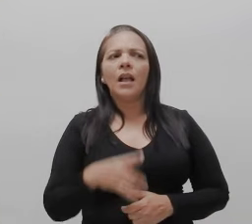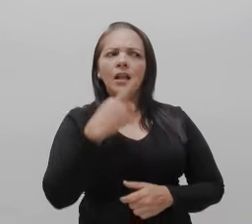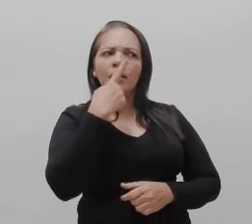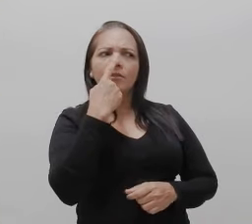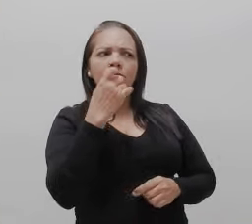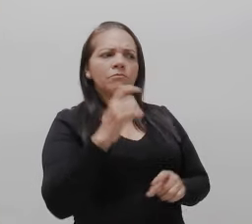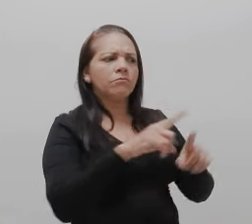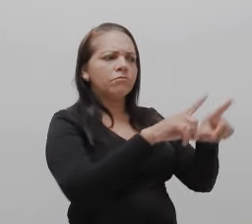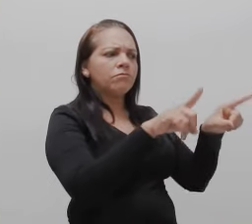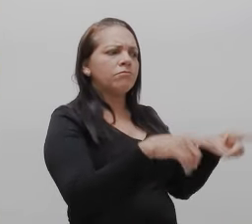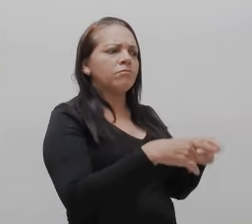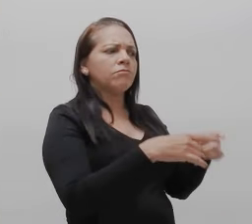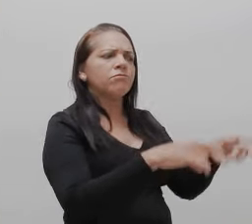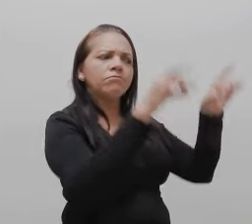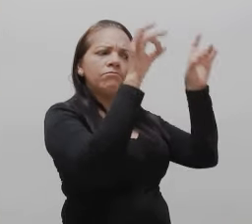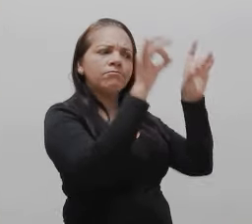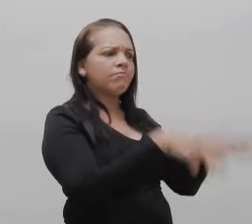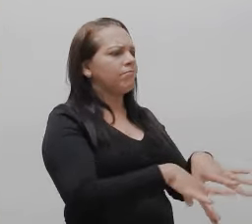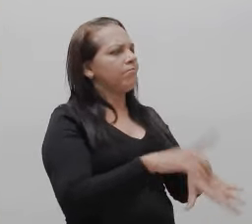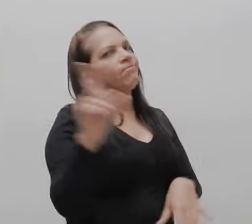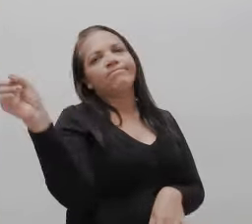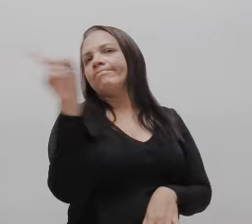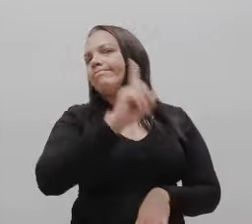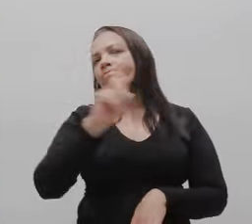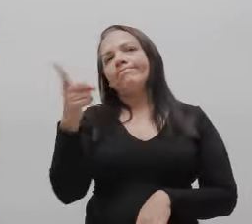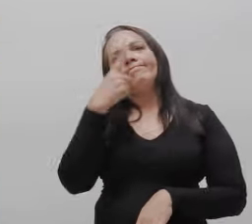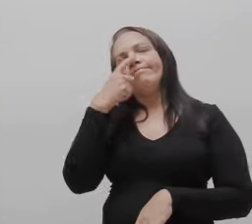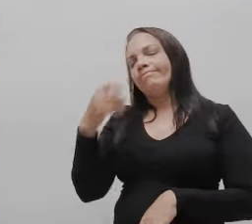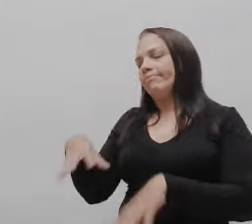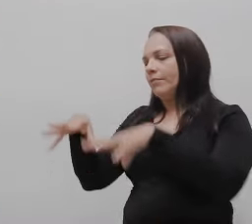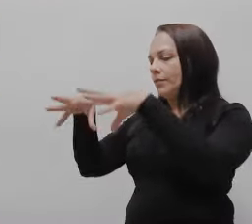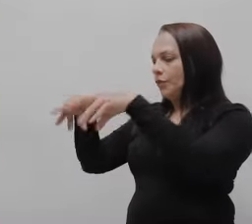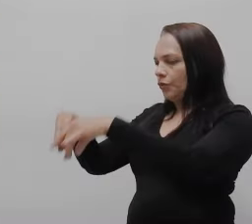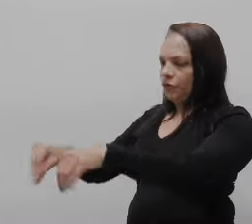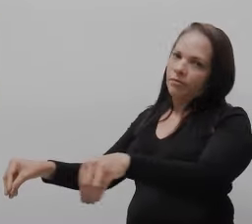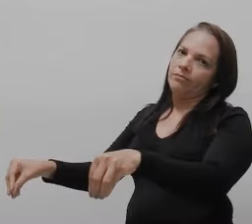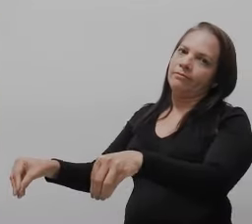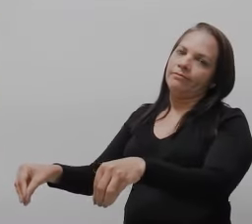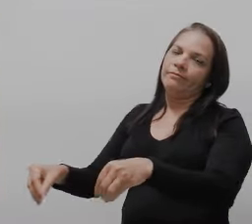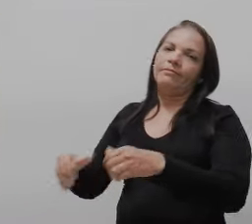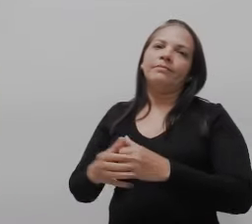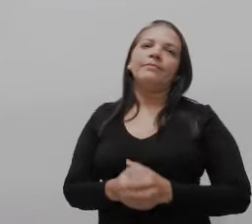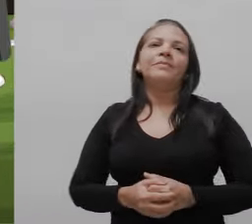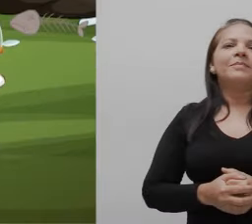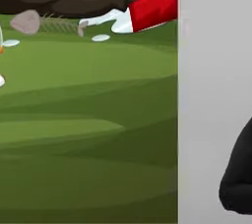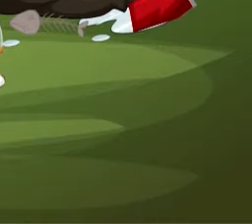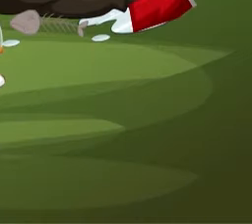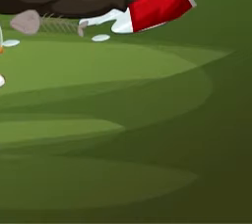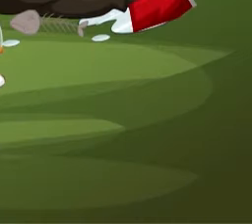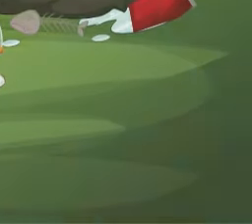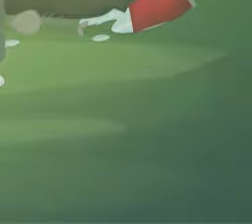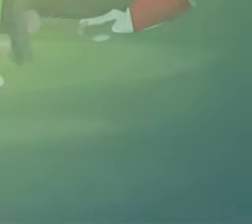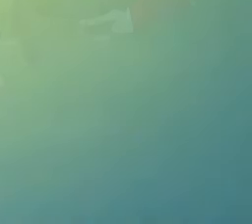Lixo se joga no lixo. Lixo não se joga no chão.